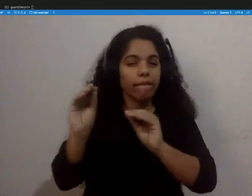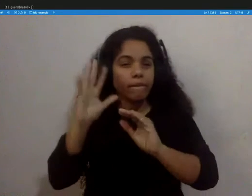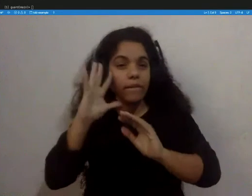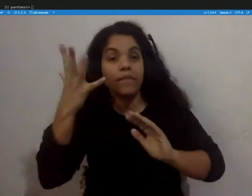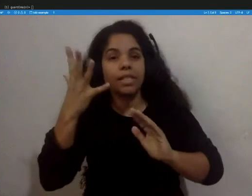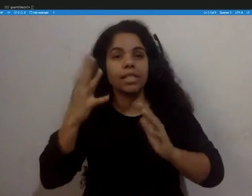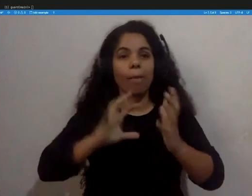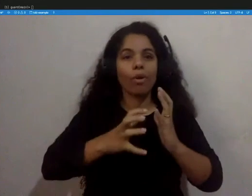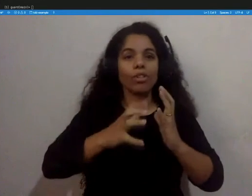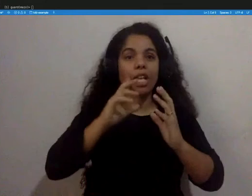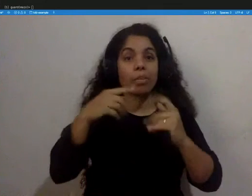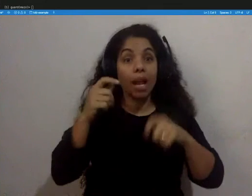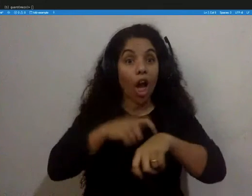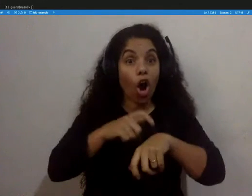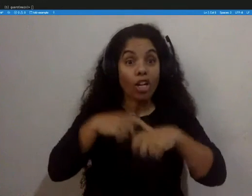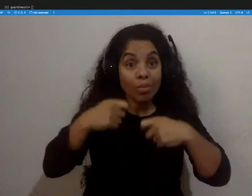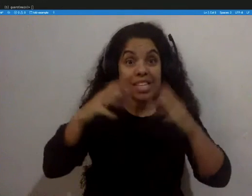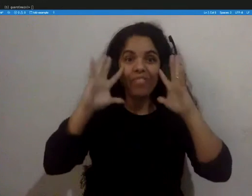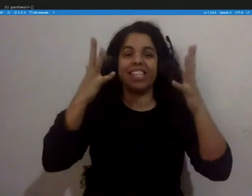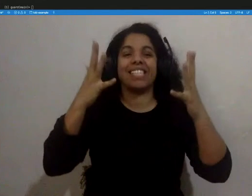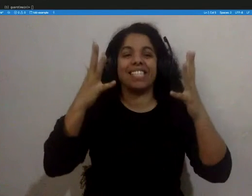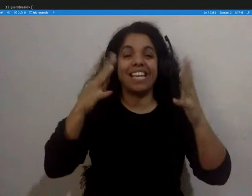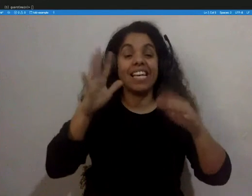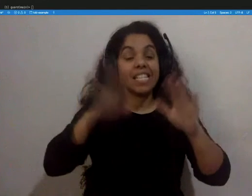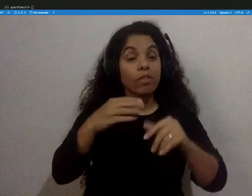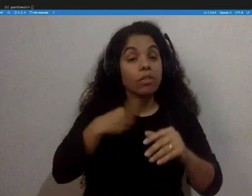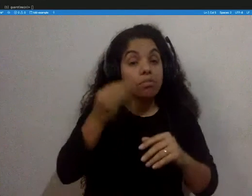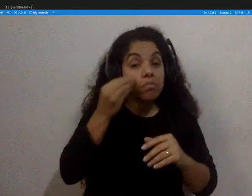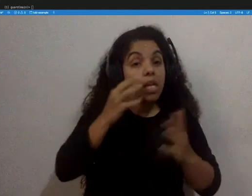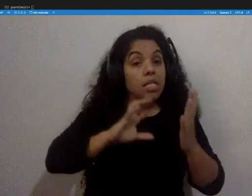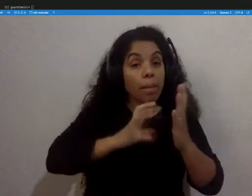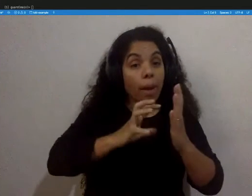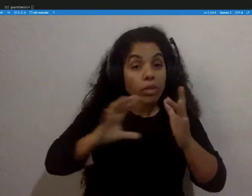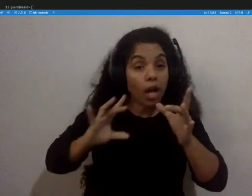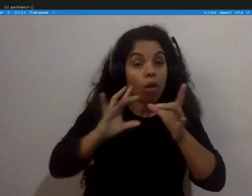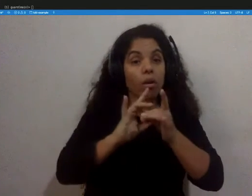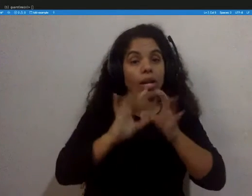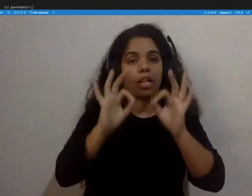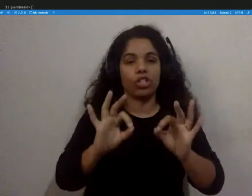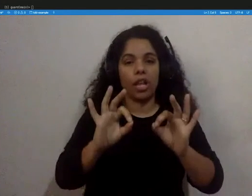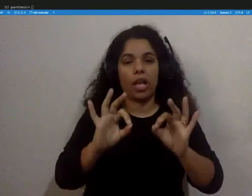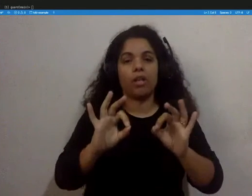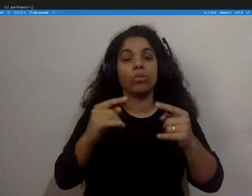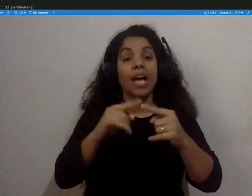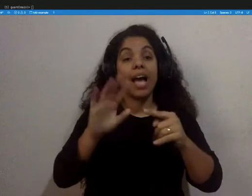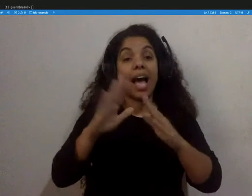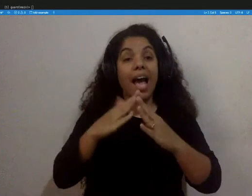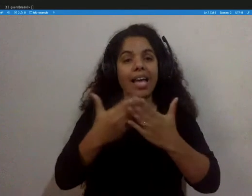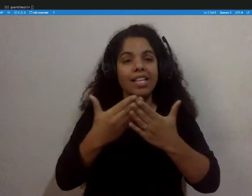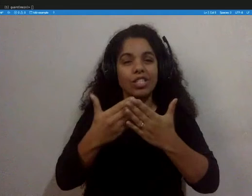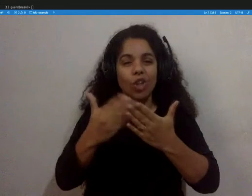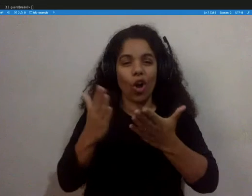no momento que eu precisava decidir. Então, aqui talvez eu precise testar se o banco de dados está conectado direito. E aí, a Escola de